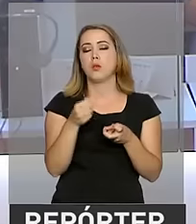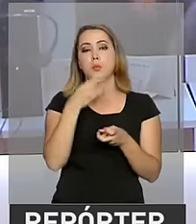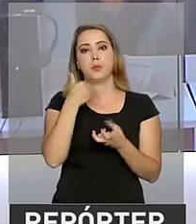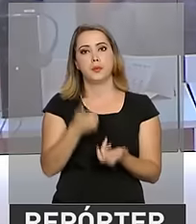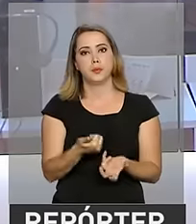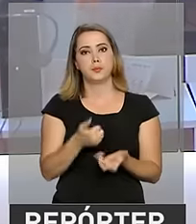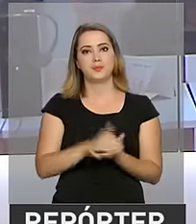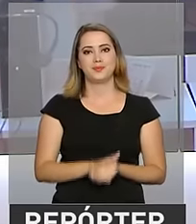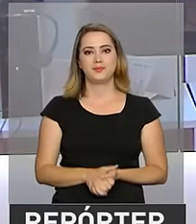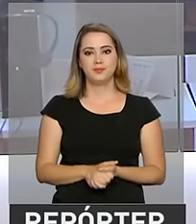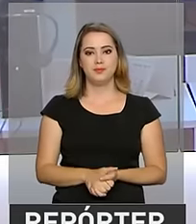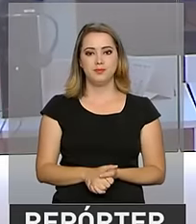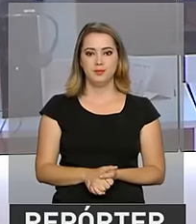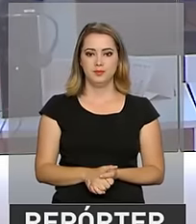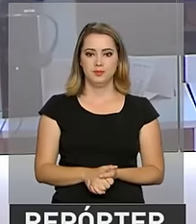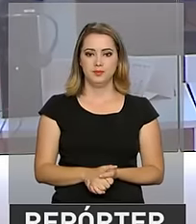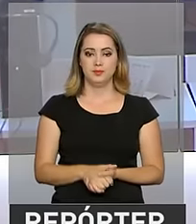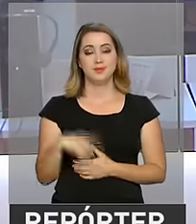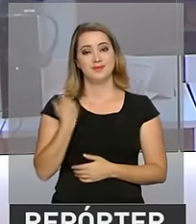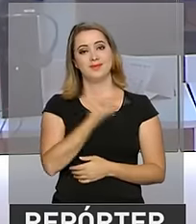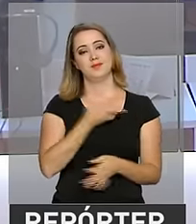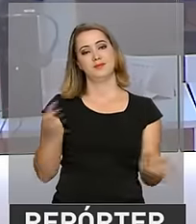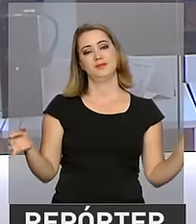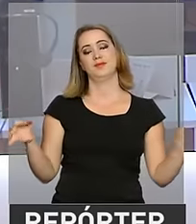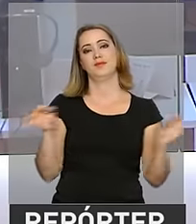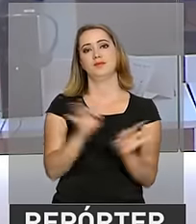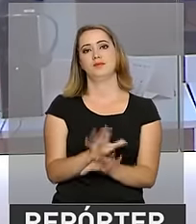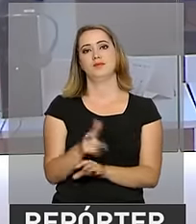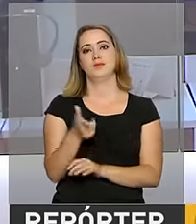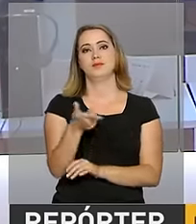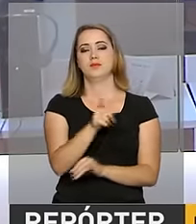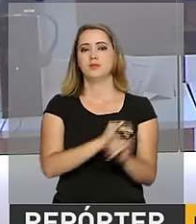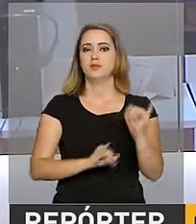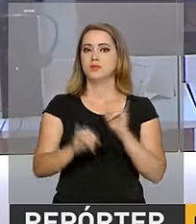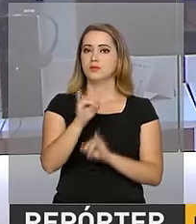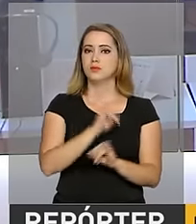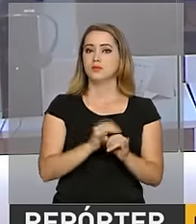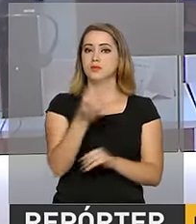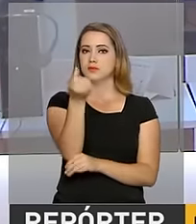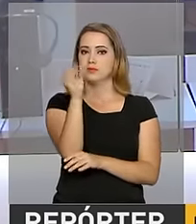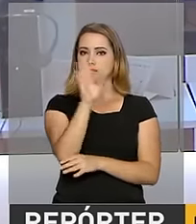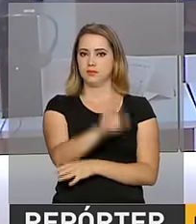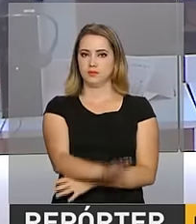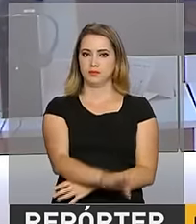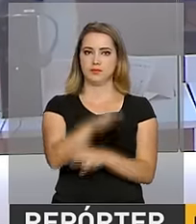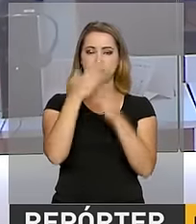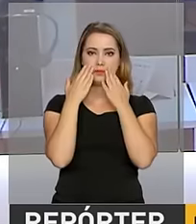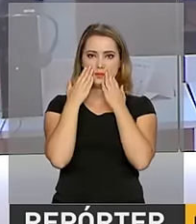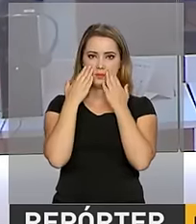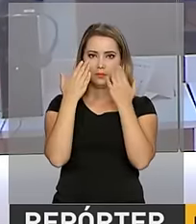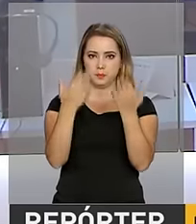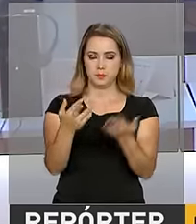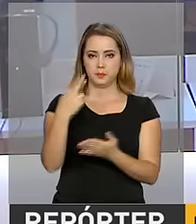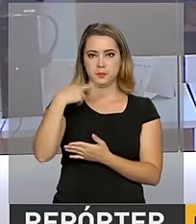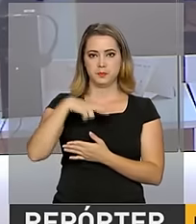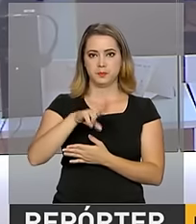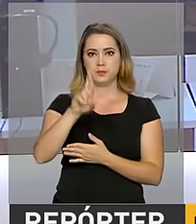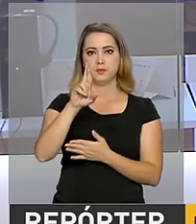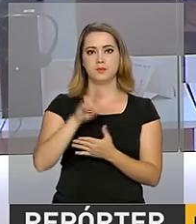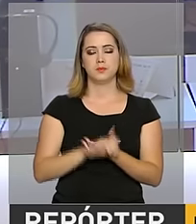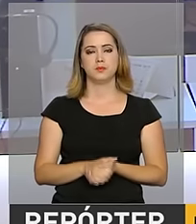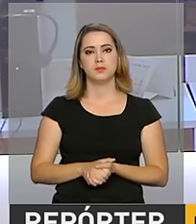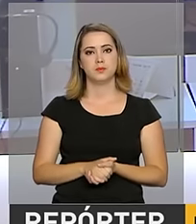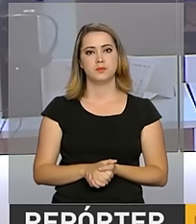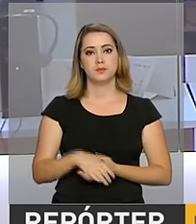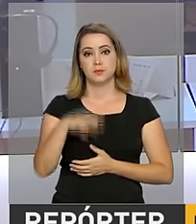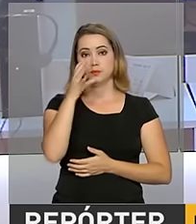grande. E nós ficamos por aqui, voltamos com novas informações às 18h, na próxima edição do Repórter